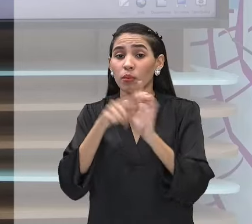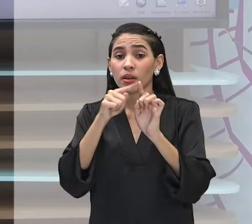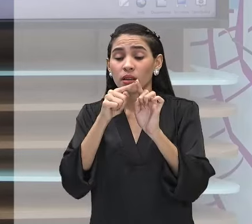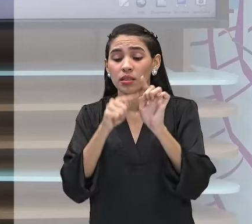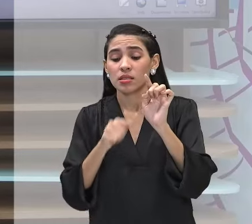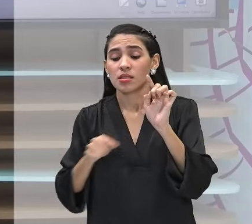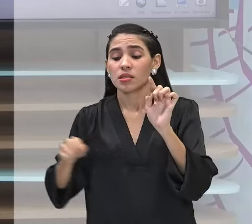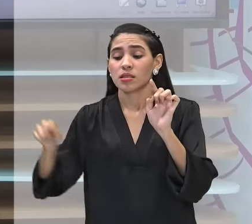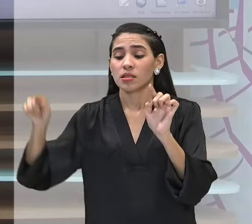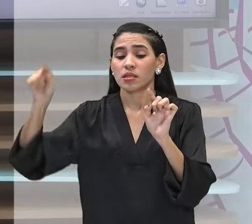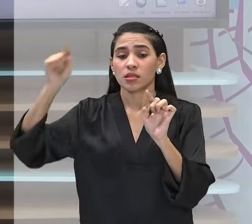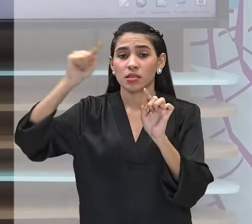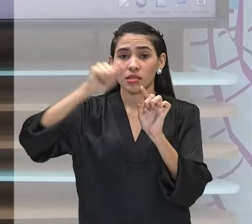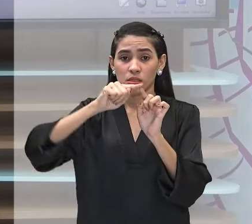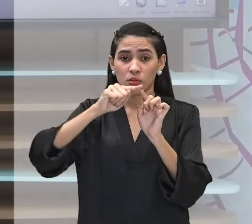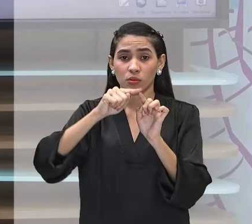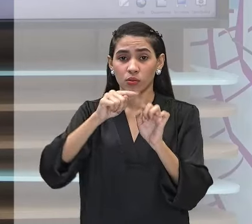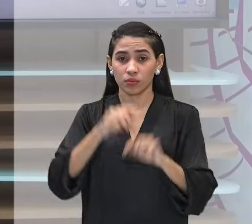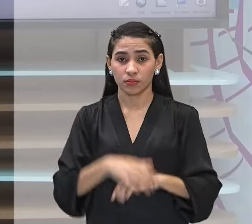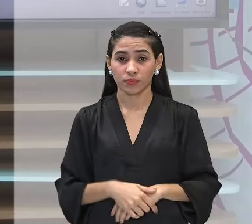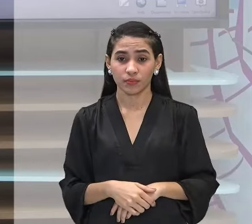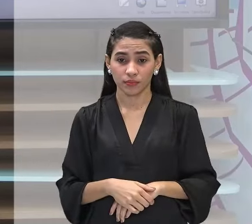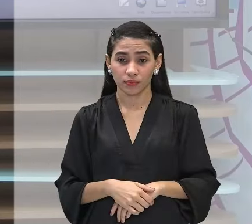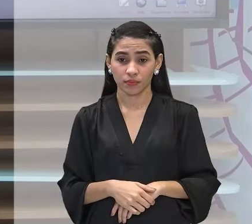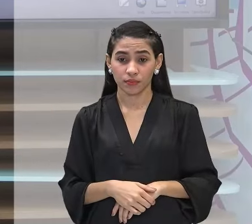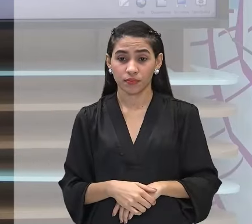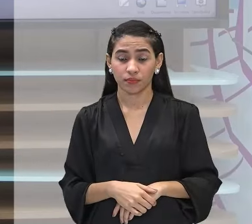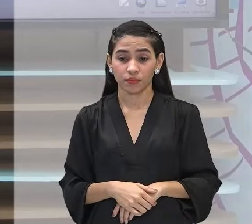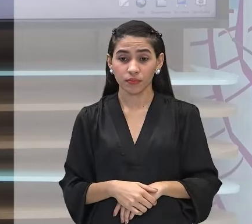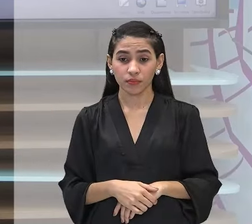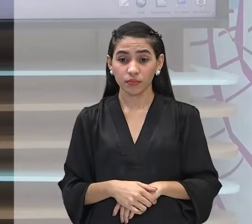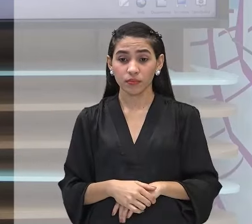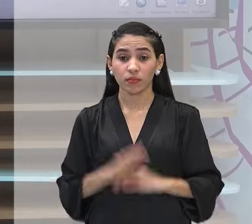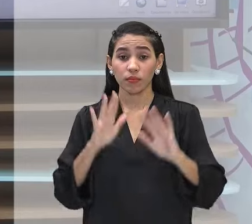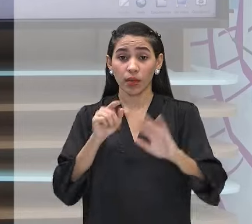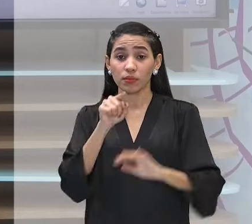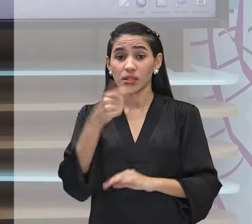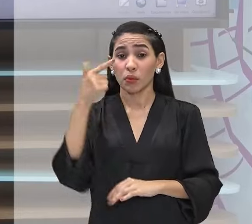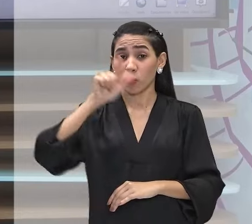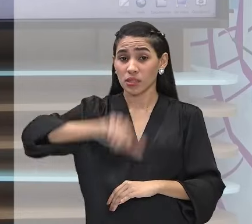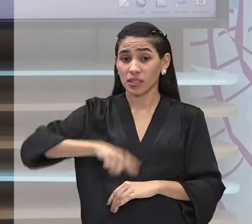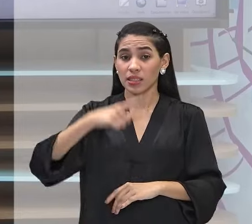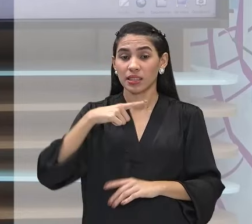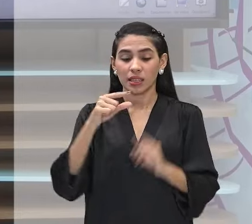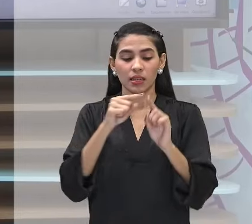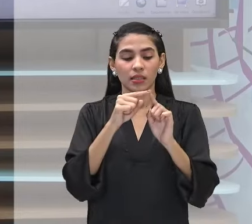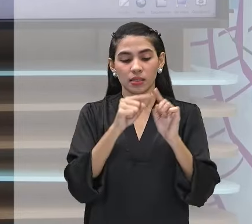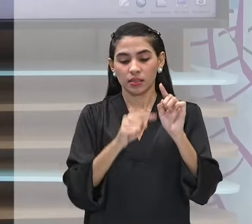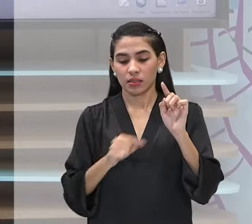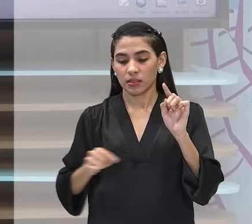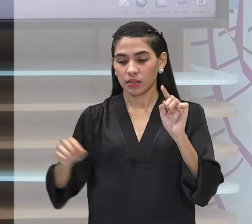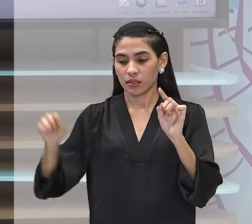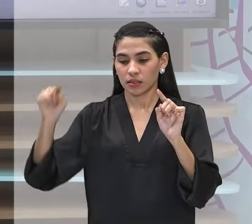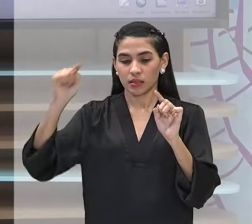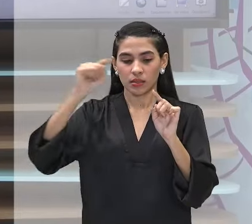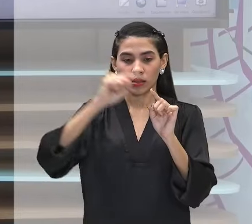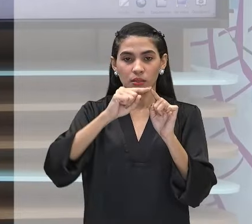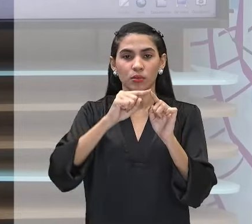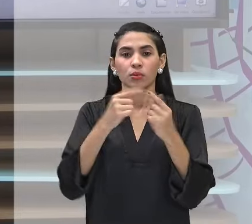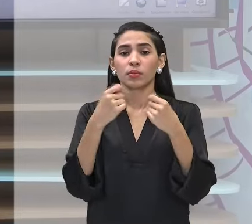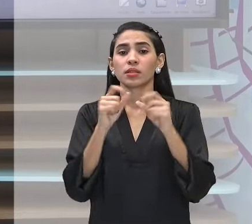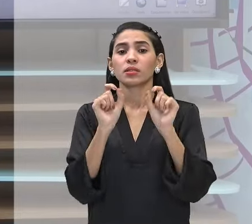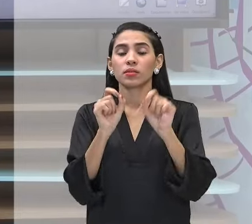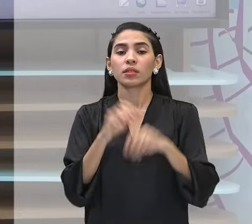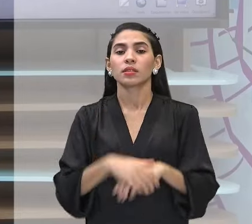conhecendo o raio só que para nós termos o círculo Obrigatoriamente primeiro eu traço